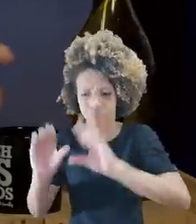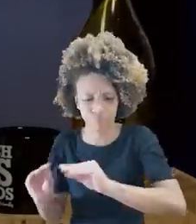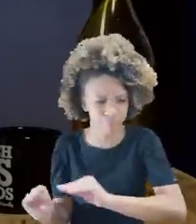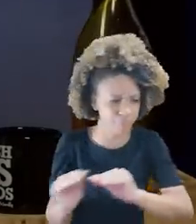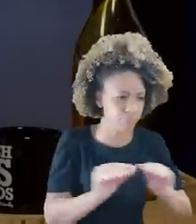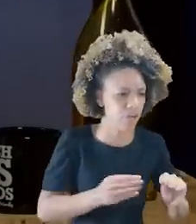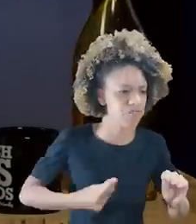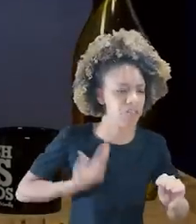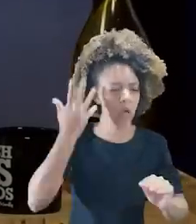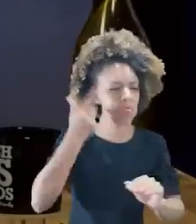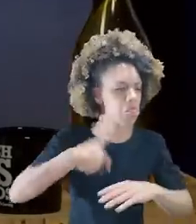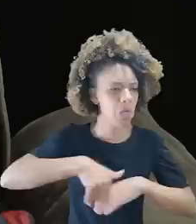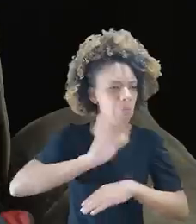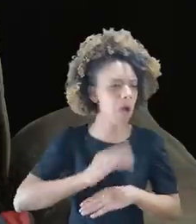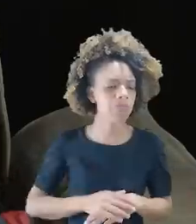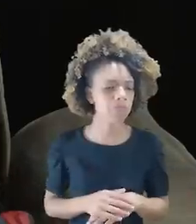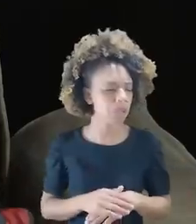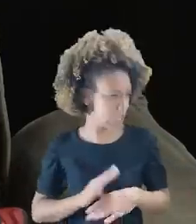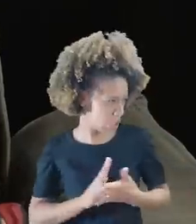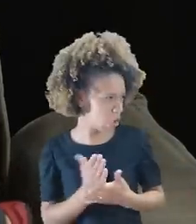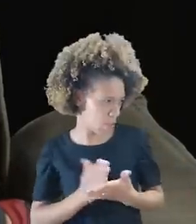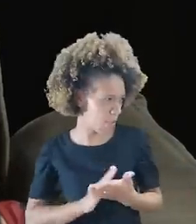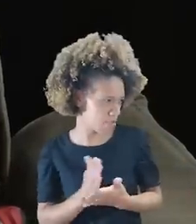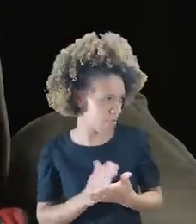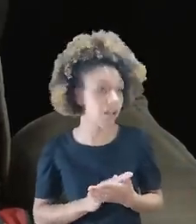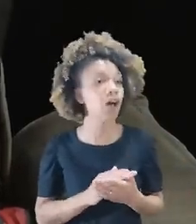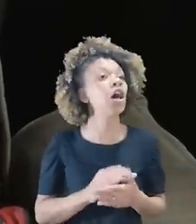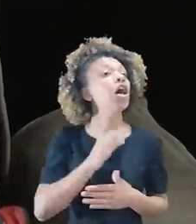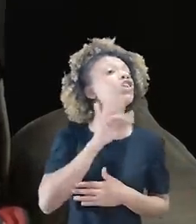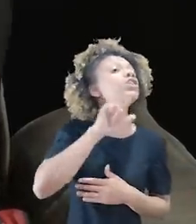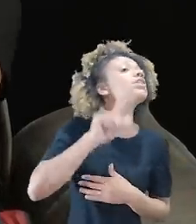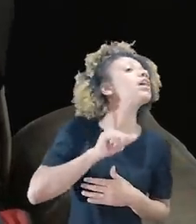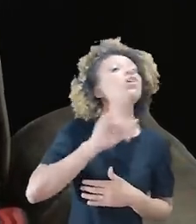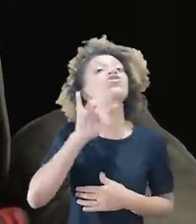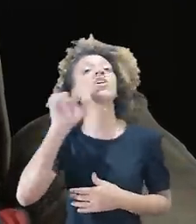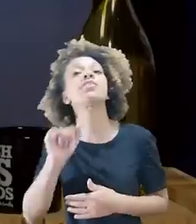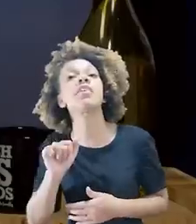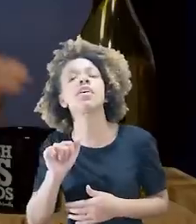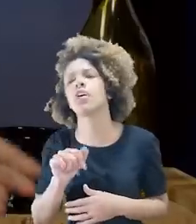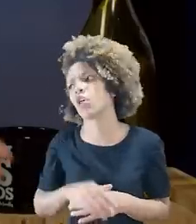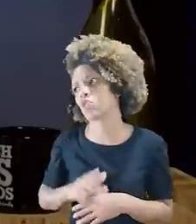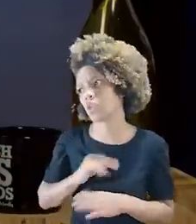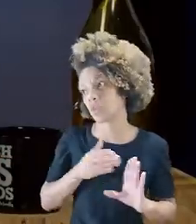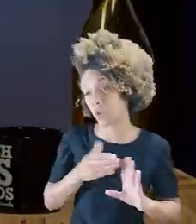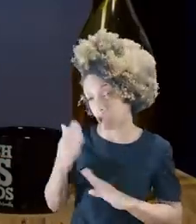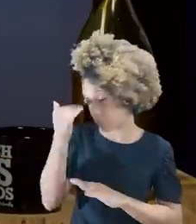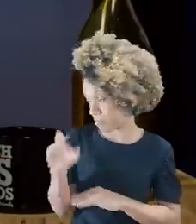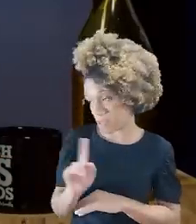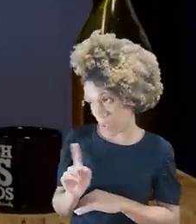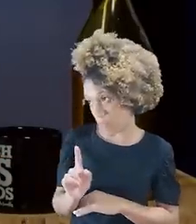ia conseguir viver te incomodava a galera Tiazinha Tiazinha Tiazinha durante o sucesso